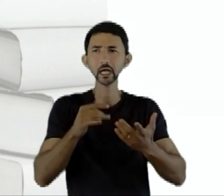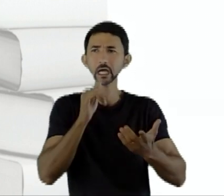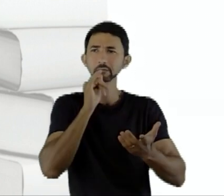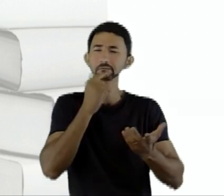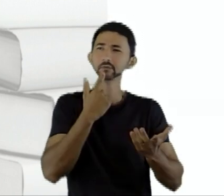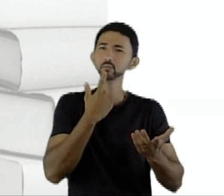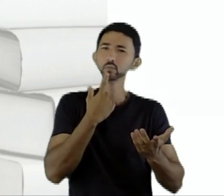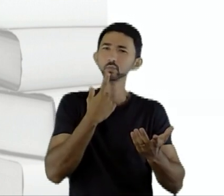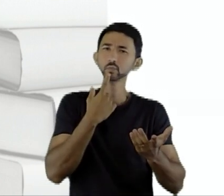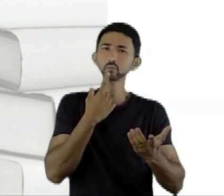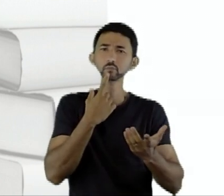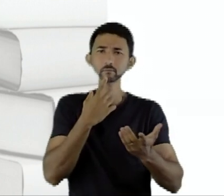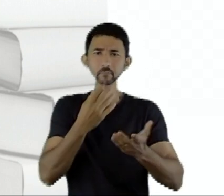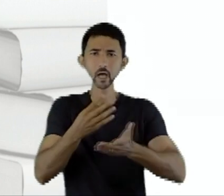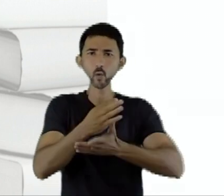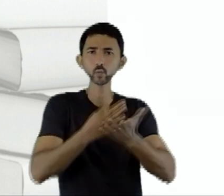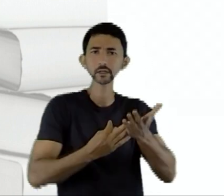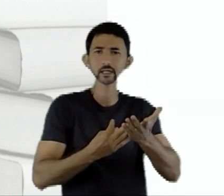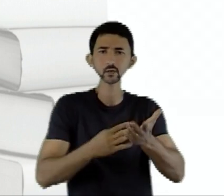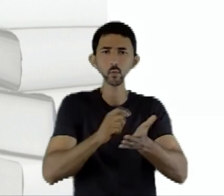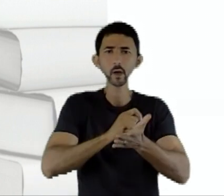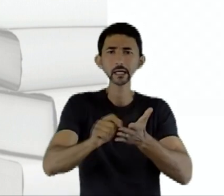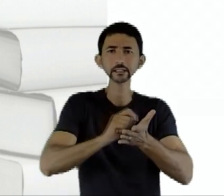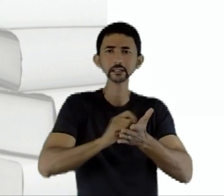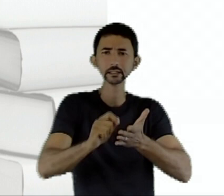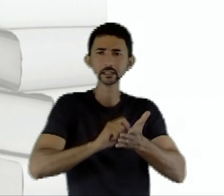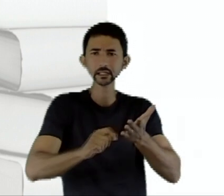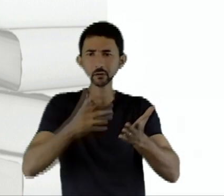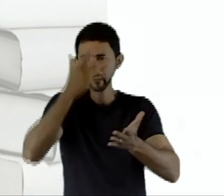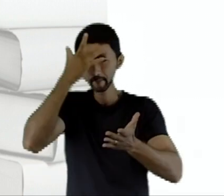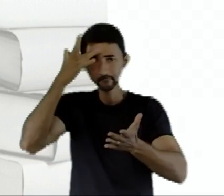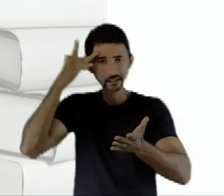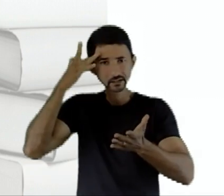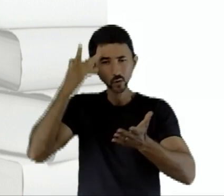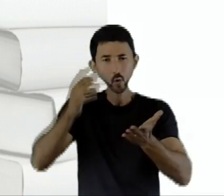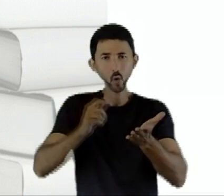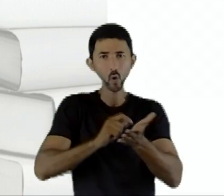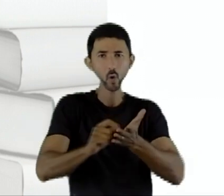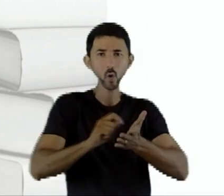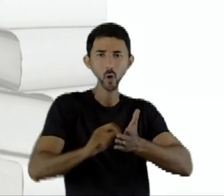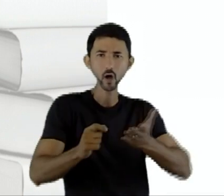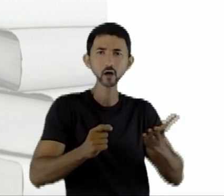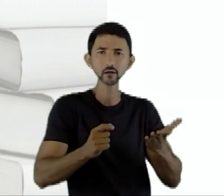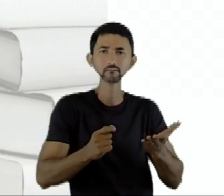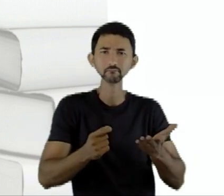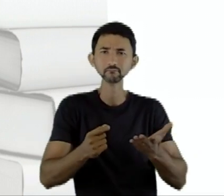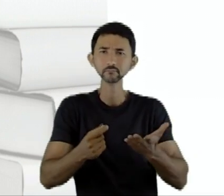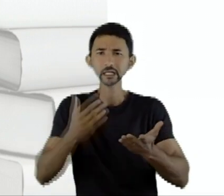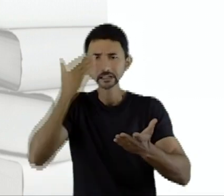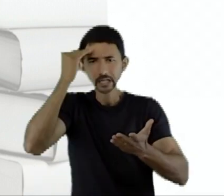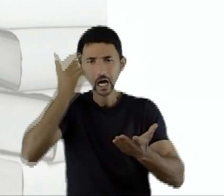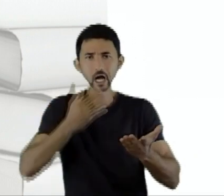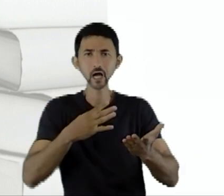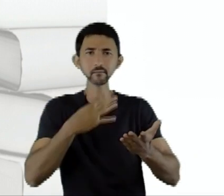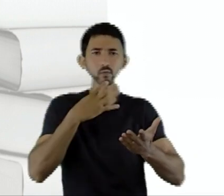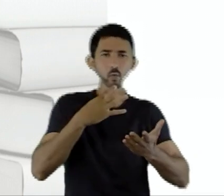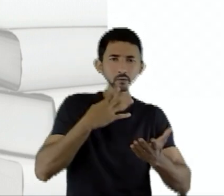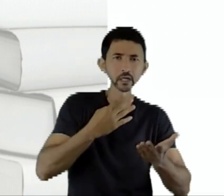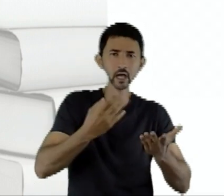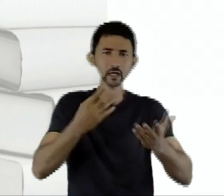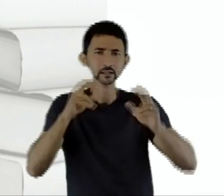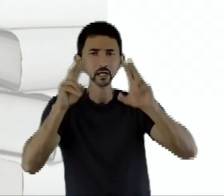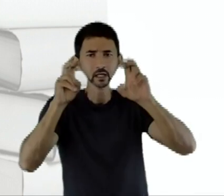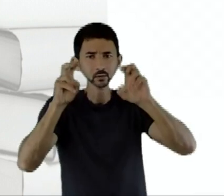obviamente, como todo texto argumentativo, ele é escrito por alguém, foi escrito, aliás, por alguém que tem compreensão